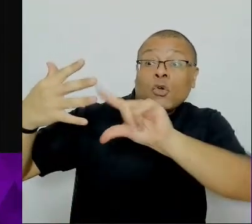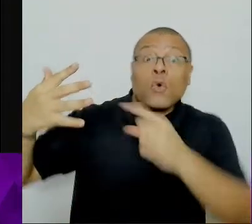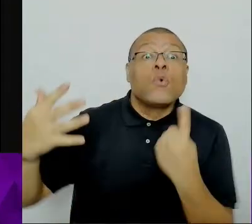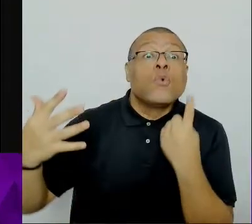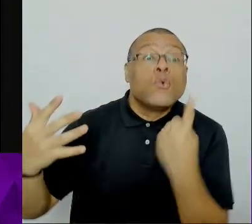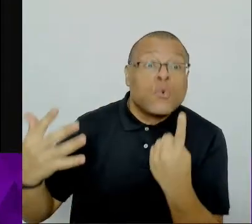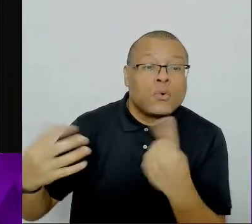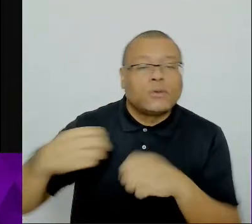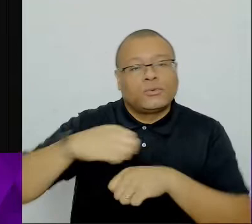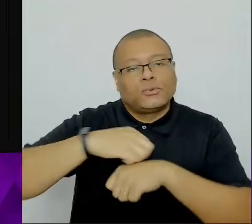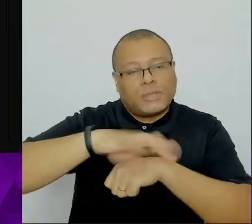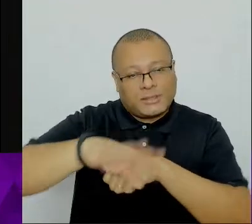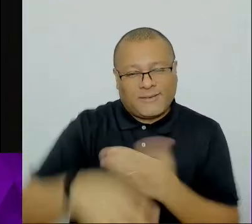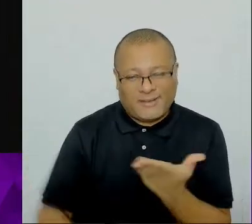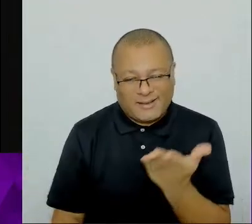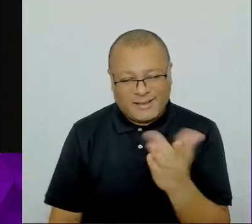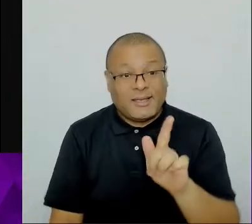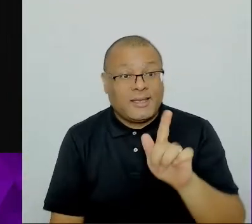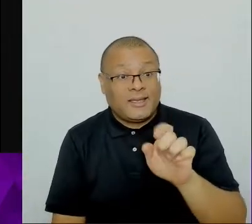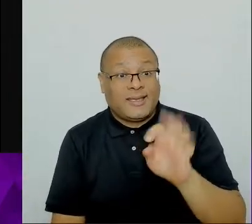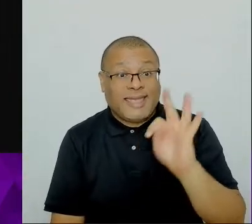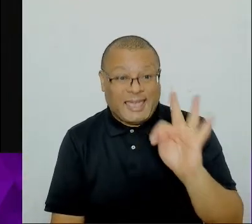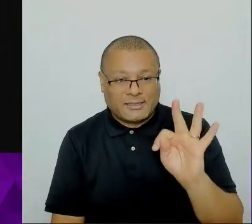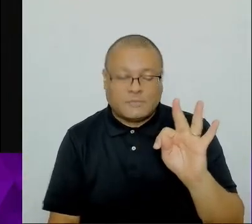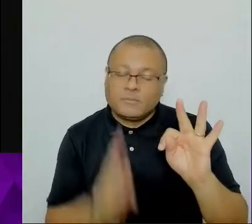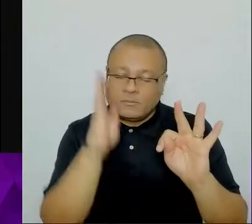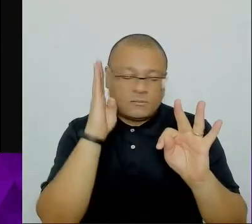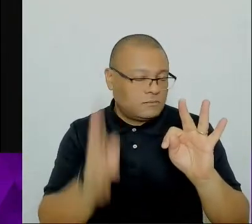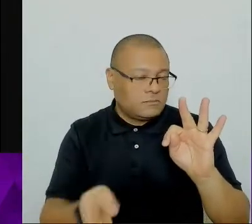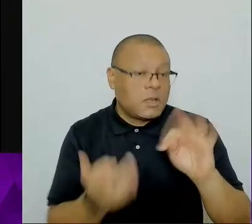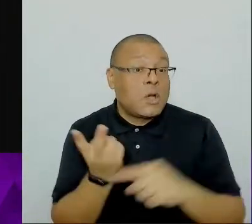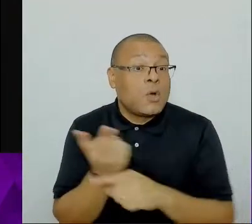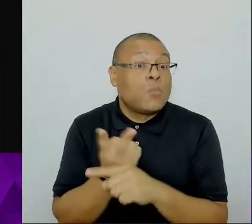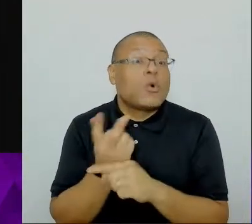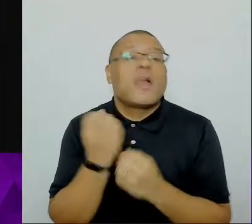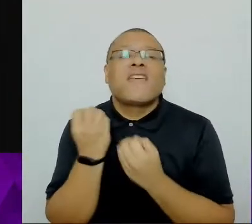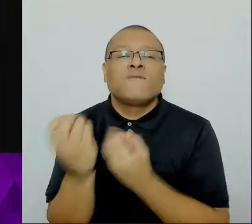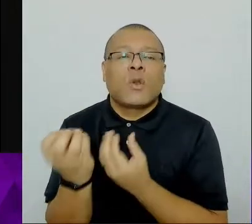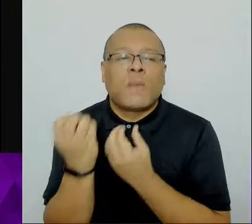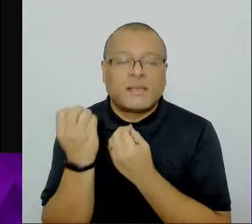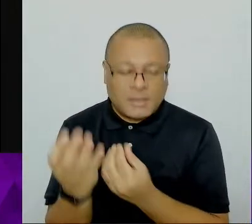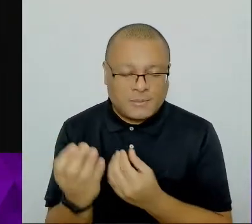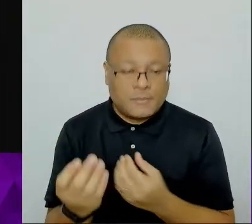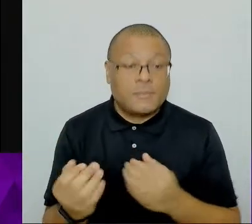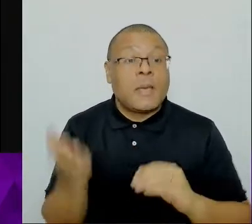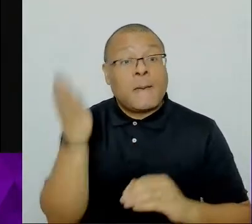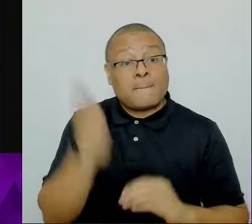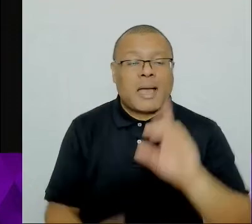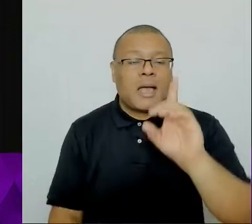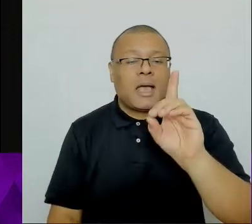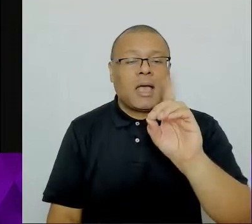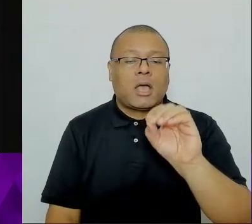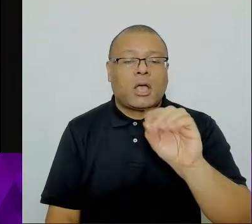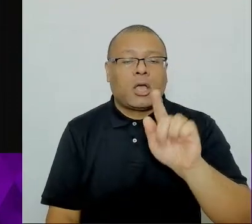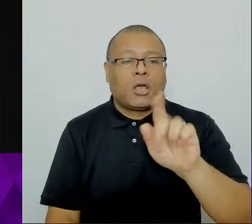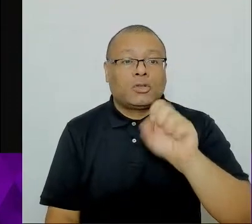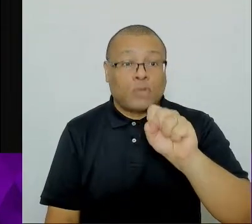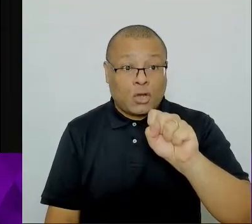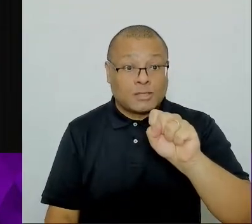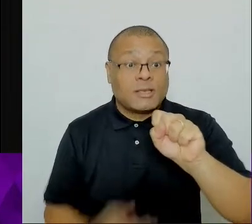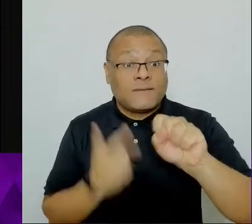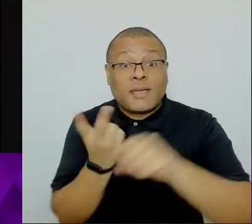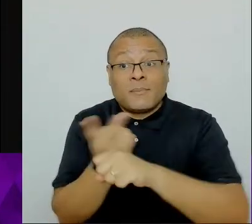a sugestão? A gente utilizar o verbo get, que ele é utilizado para buscar recursos, e barra dogs para buscar essa lista de